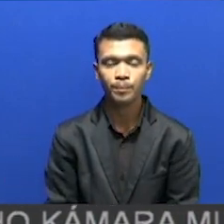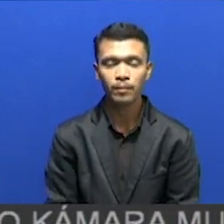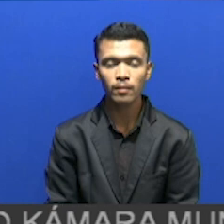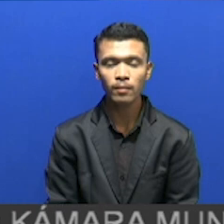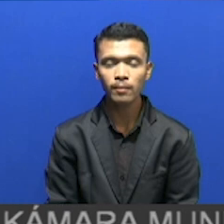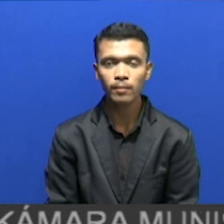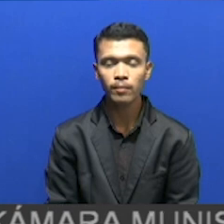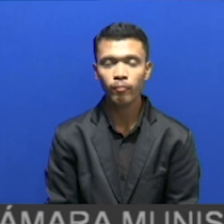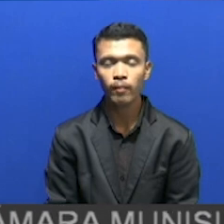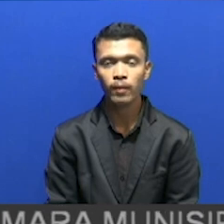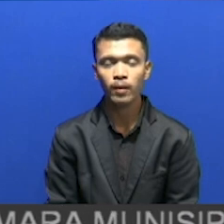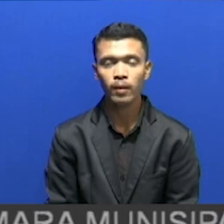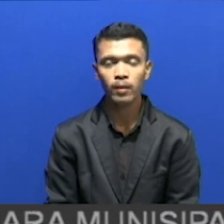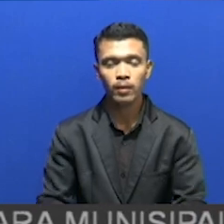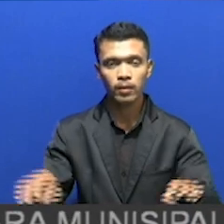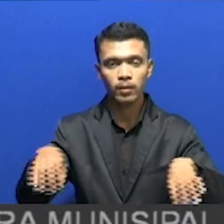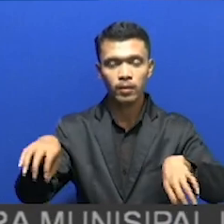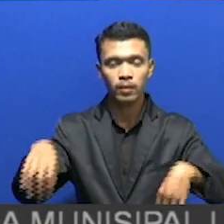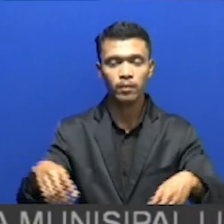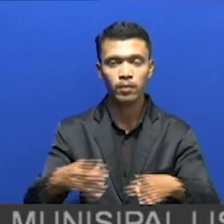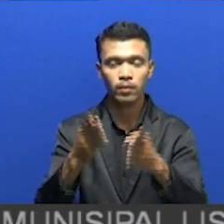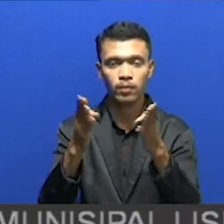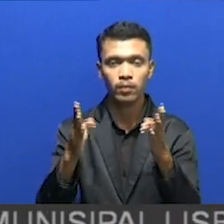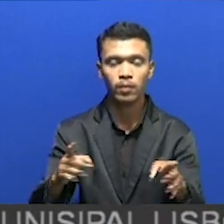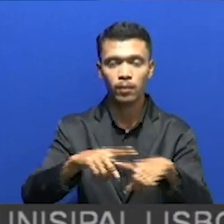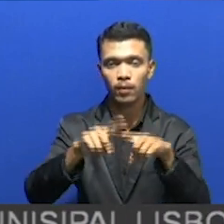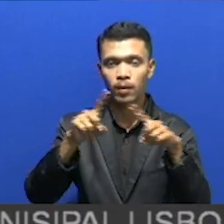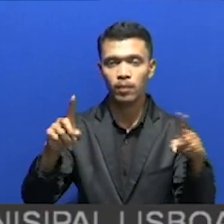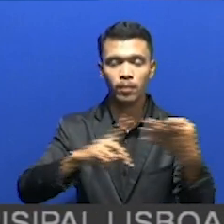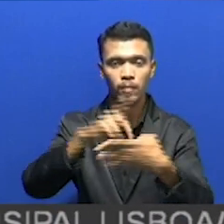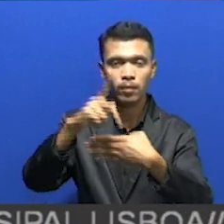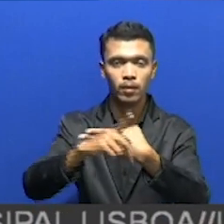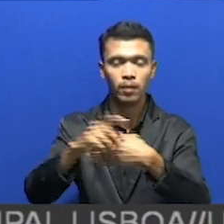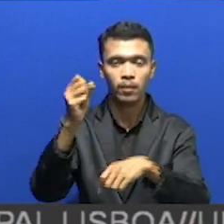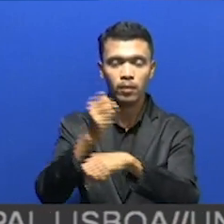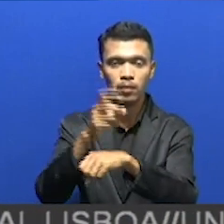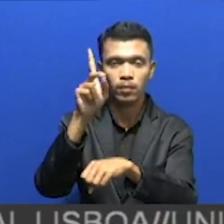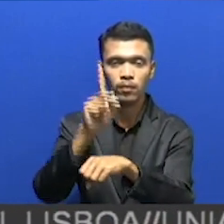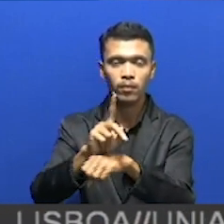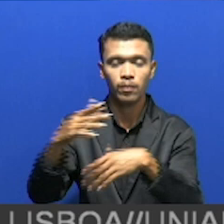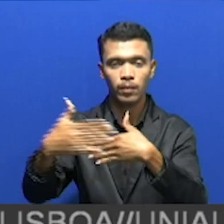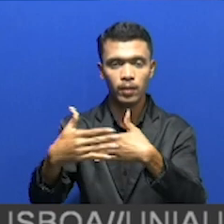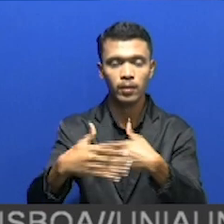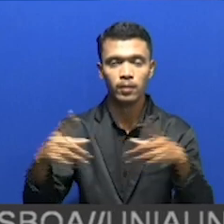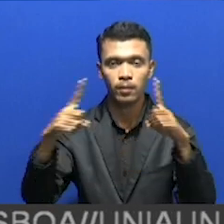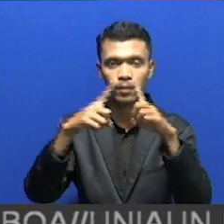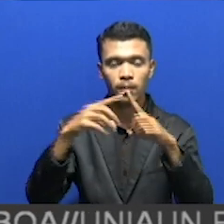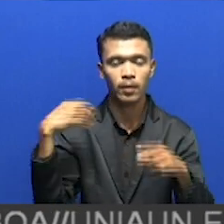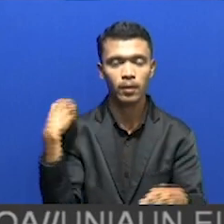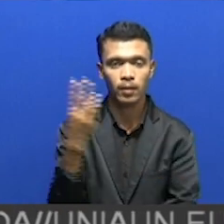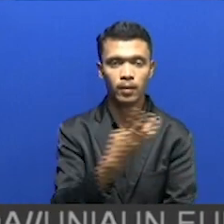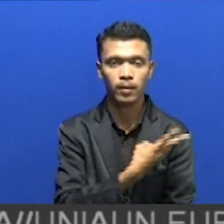de. Mas me be programa se pope dia a pesco na maita